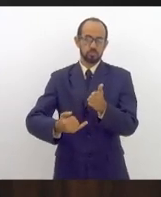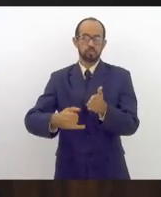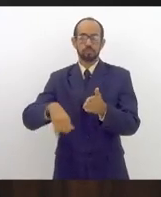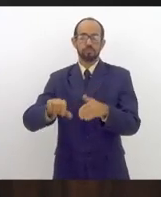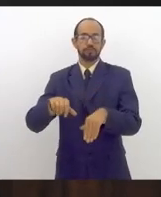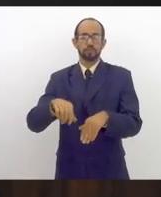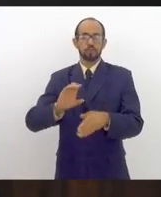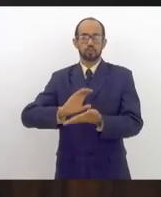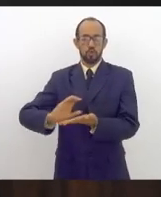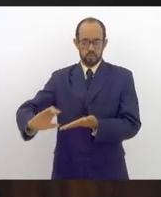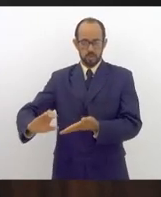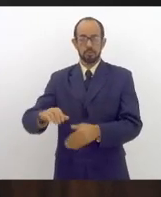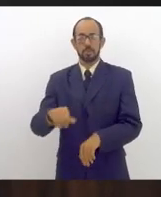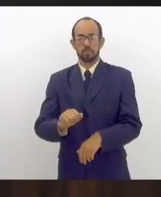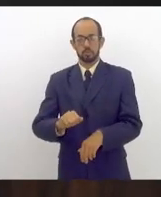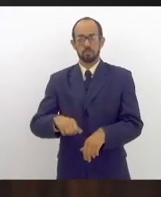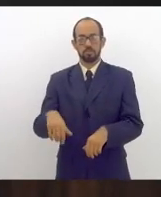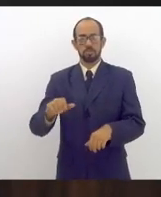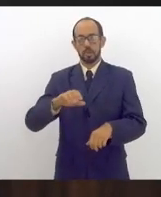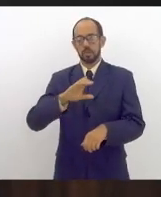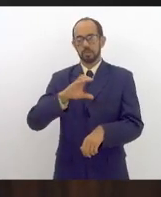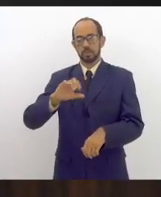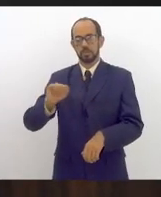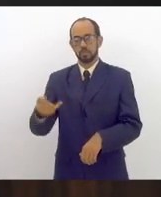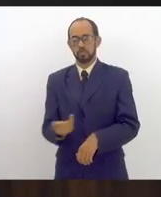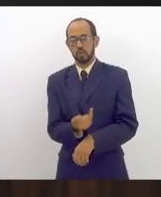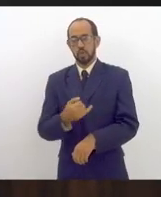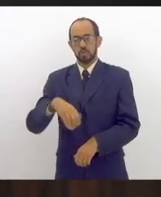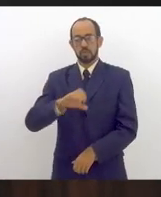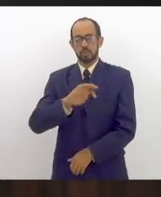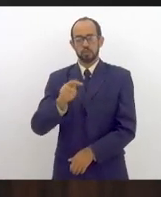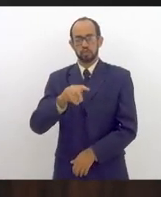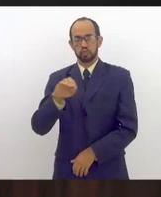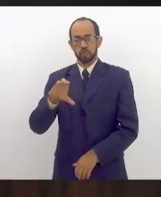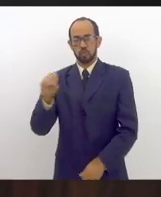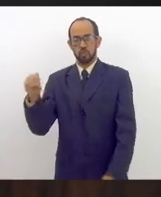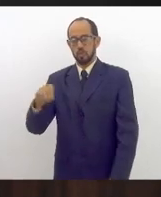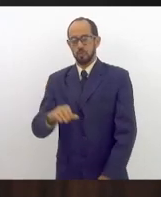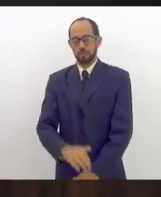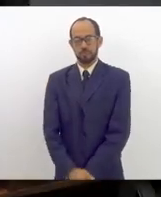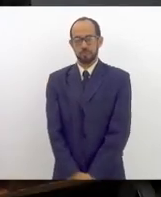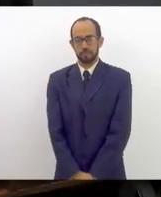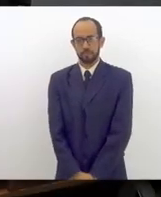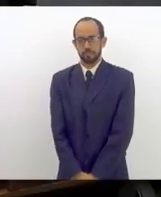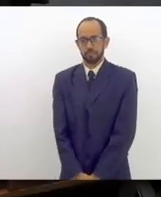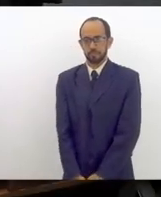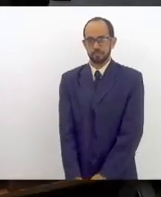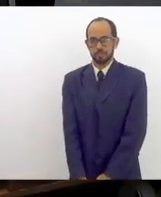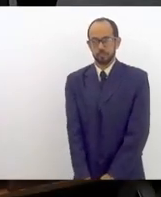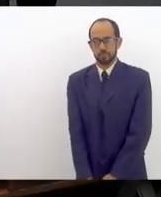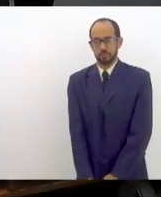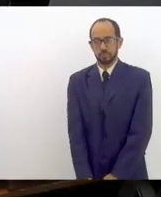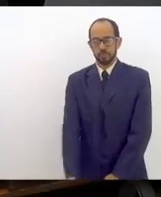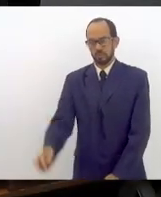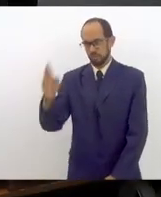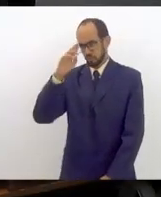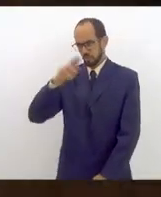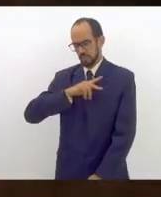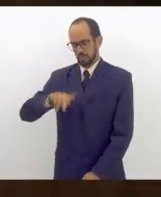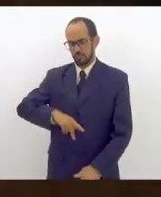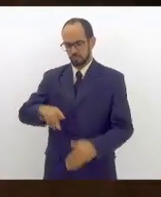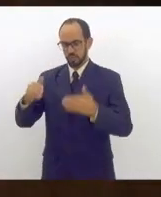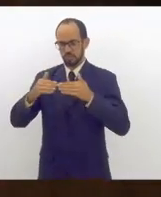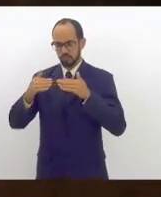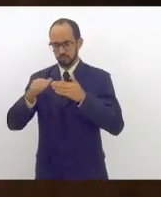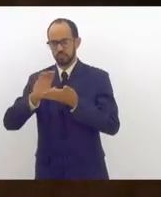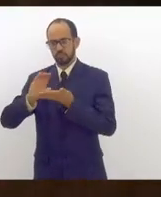e de Orçamento. Para emitir parecer pela Comissão de Constituição e Justiça, deputado Chico Machado. Senhor presidente, pela